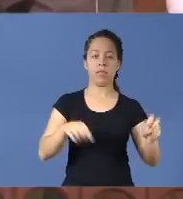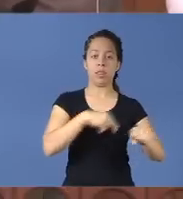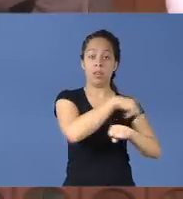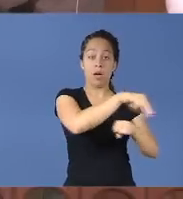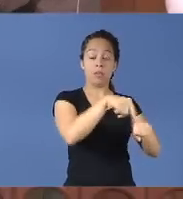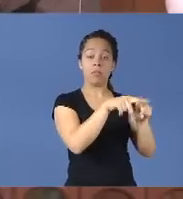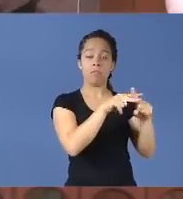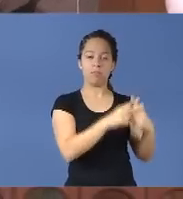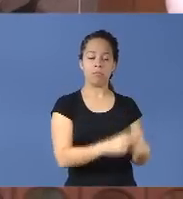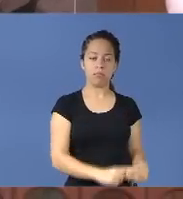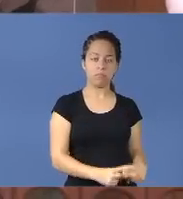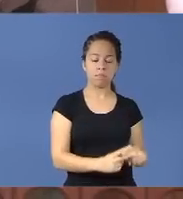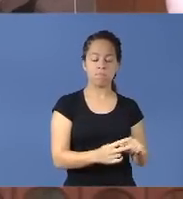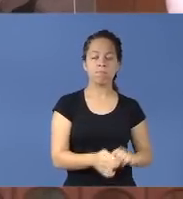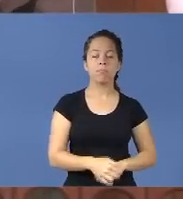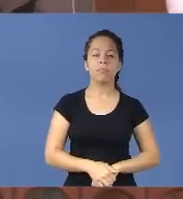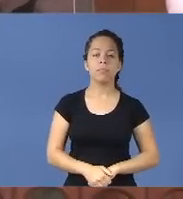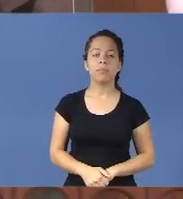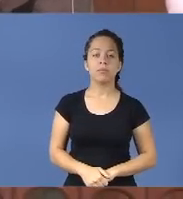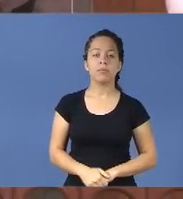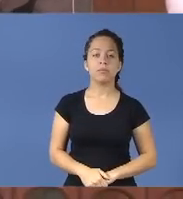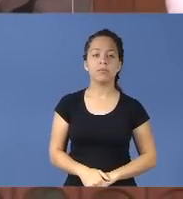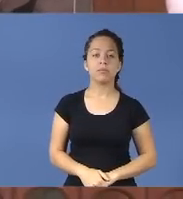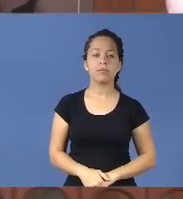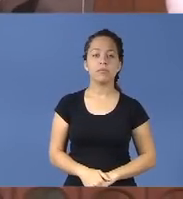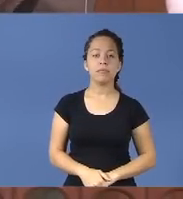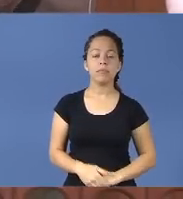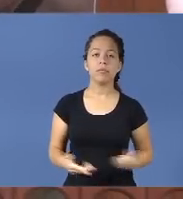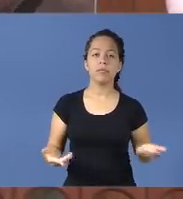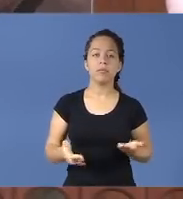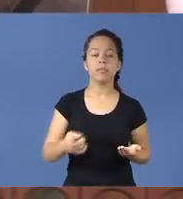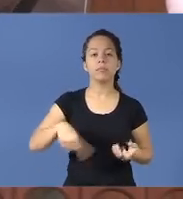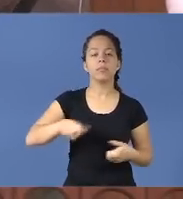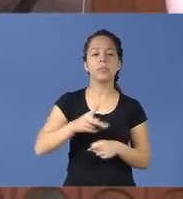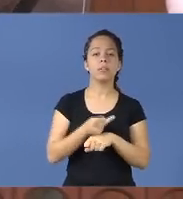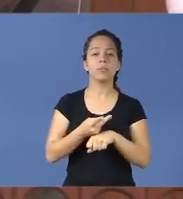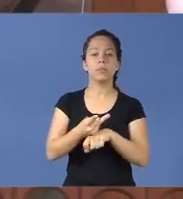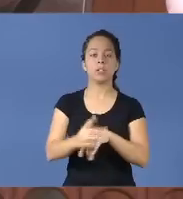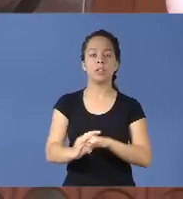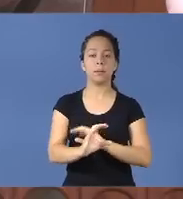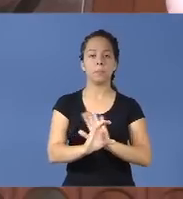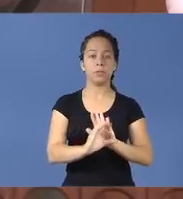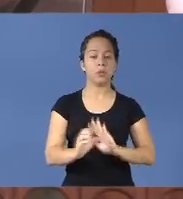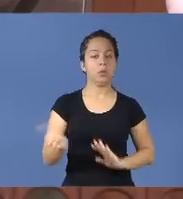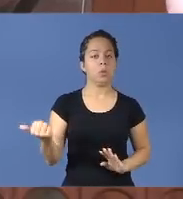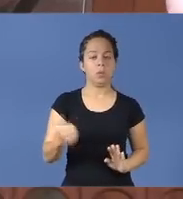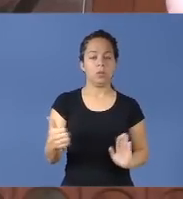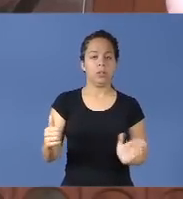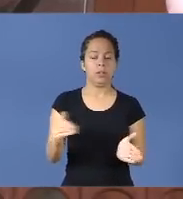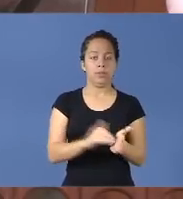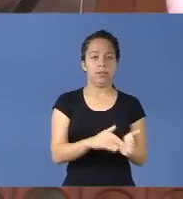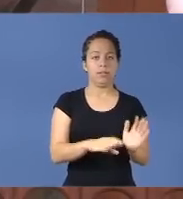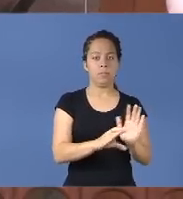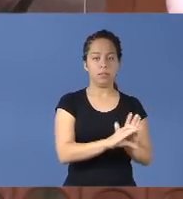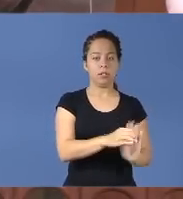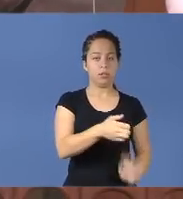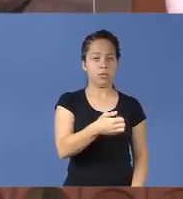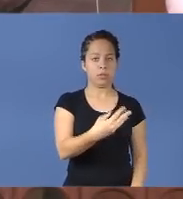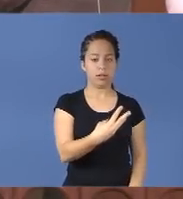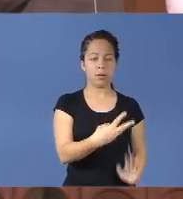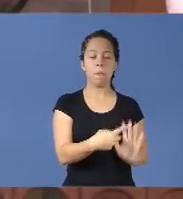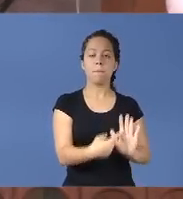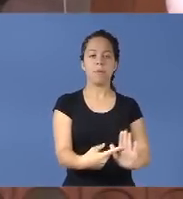assunto, que é sobre a reforma da nação. Os irmãos vão procurar agora do capítulo 11 ao capítulo 13, destacar um ou